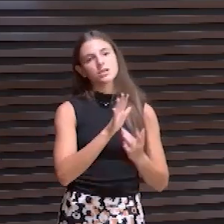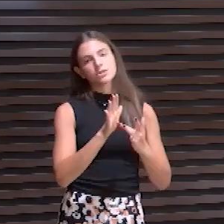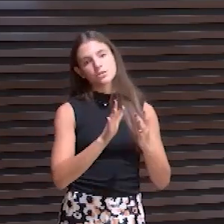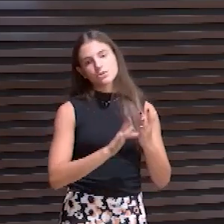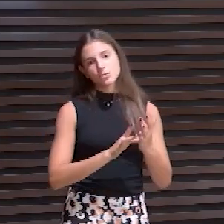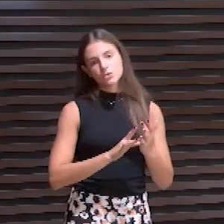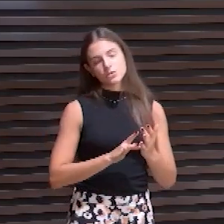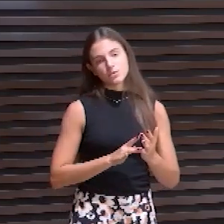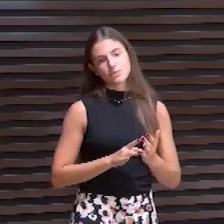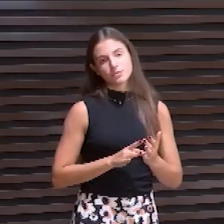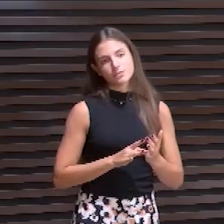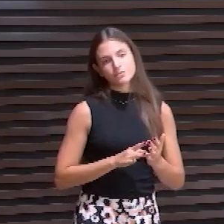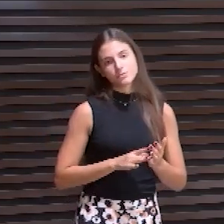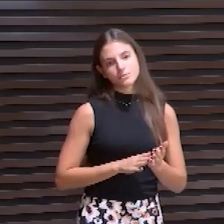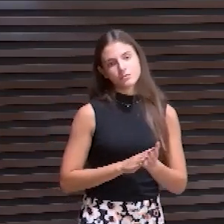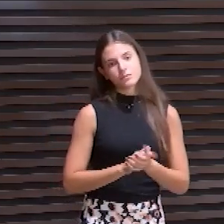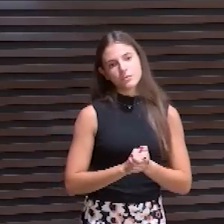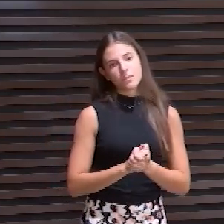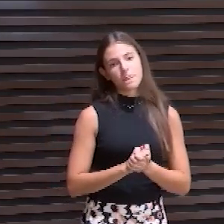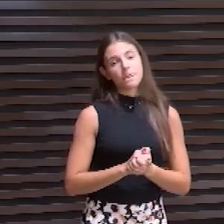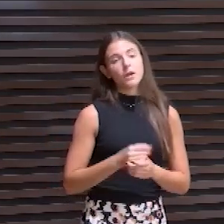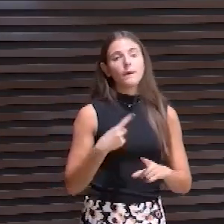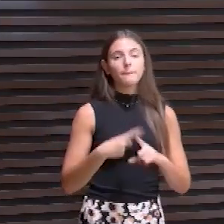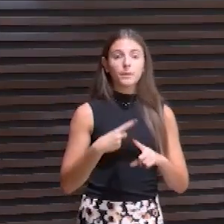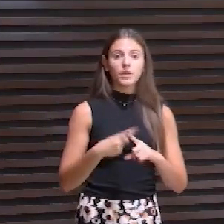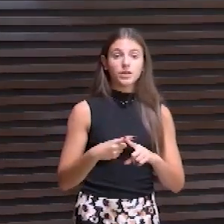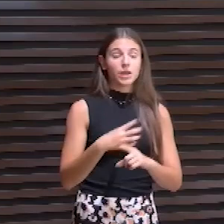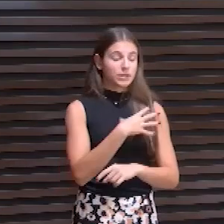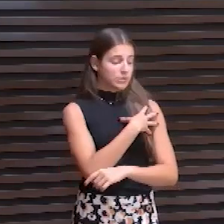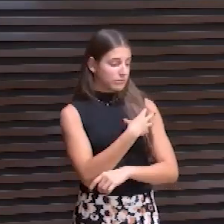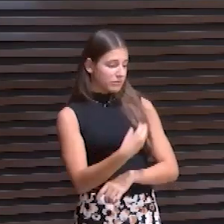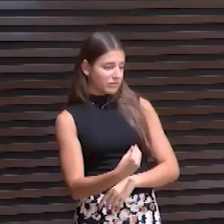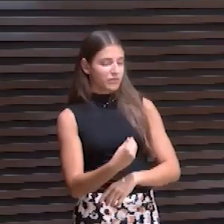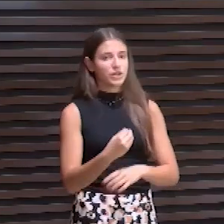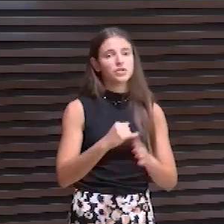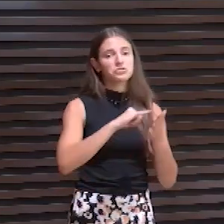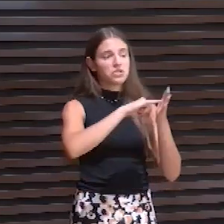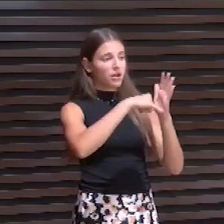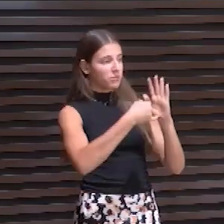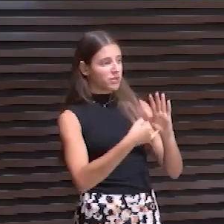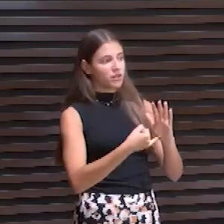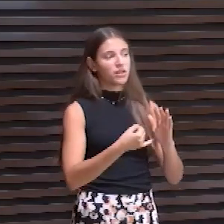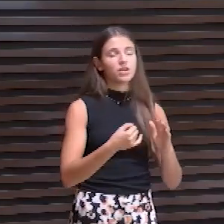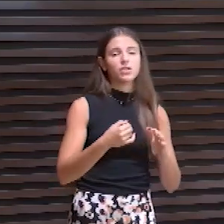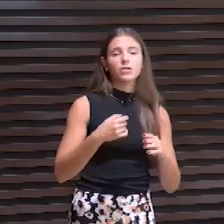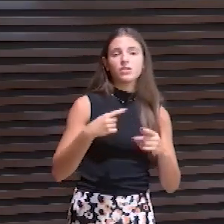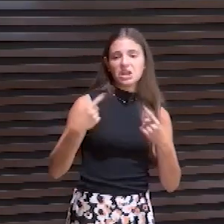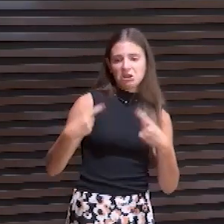dizendo aqui para a gente? Confrontando a gente, falando que a gente é escravo.